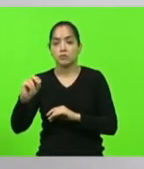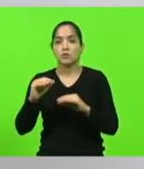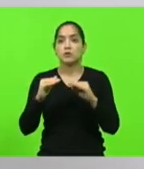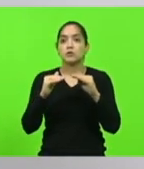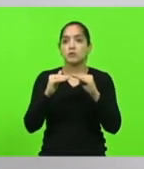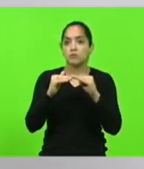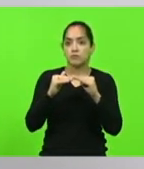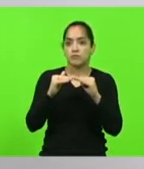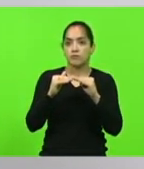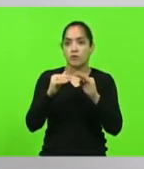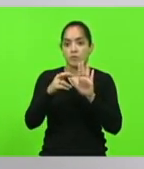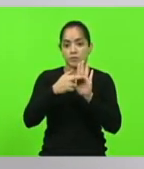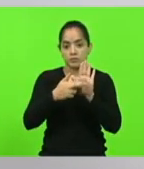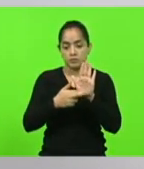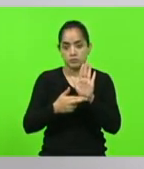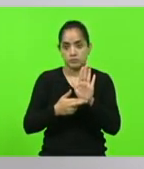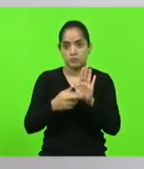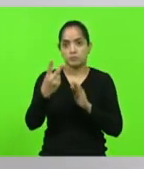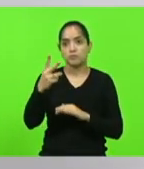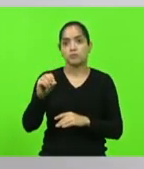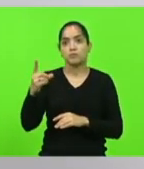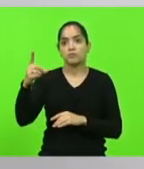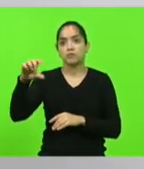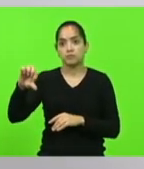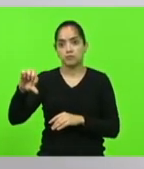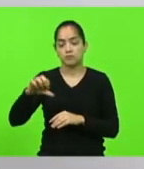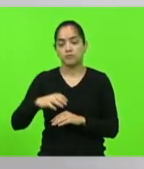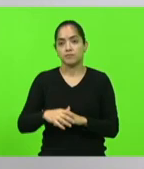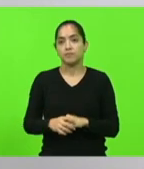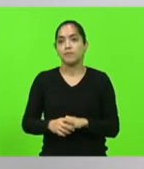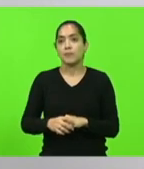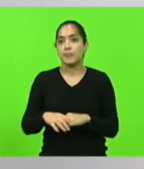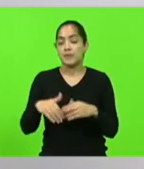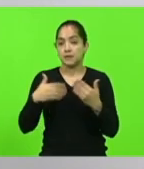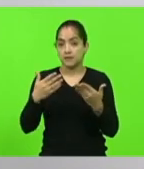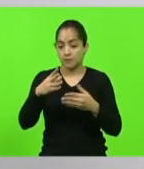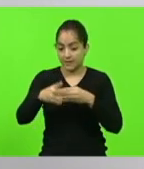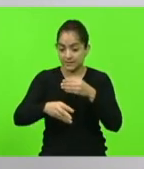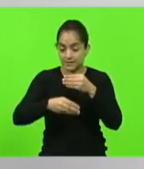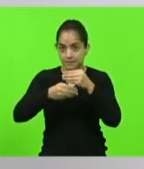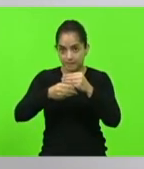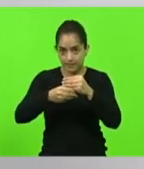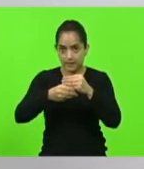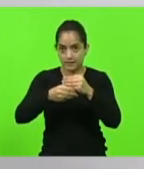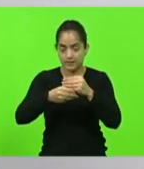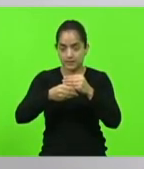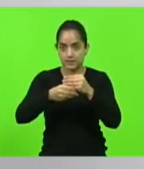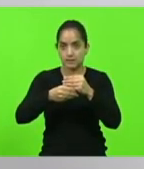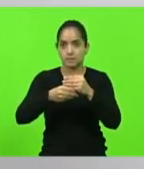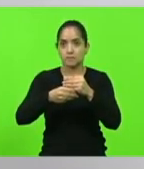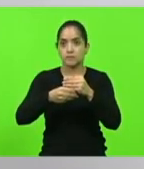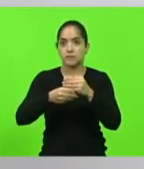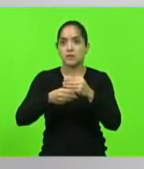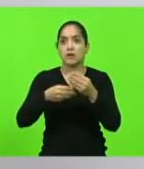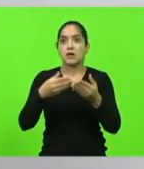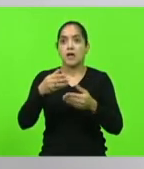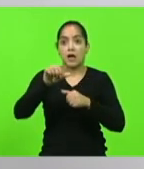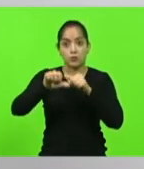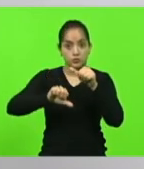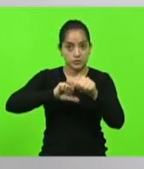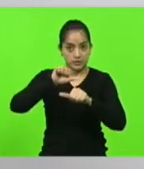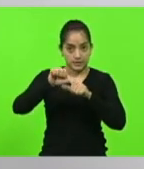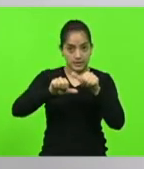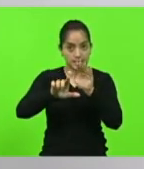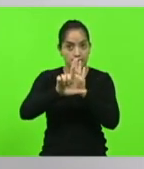e um de 2019 bom então essa emenda substitutiva fica assim Altera